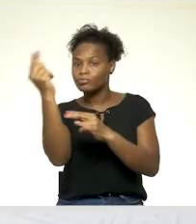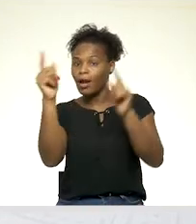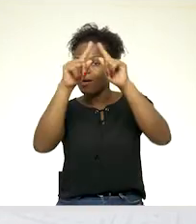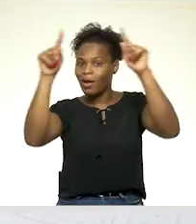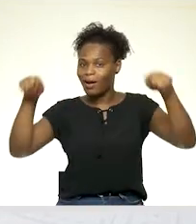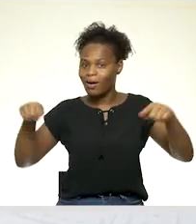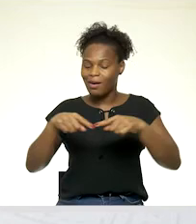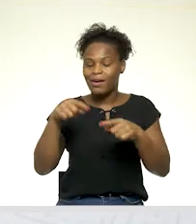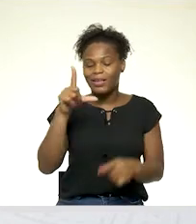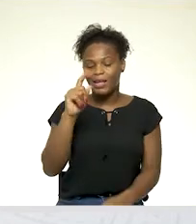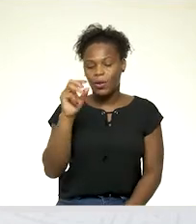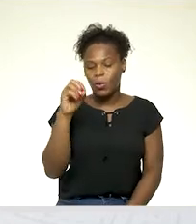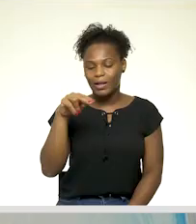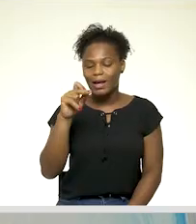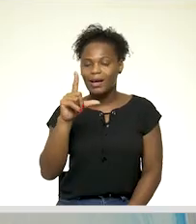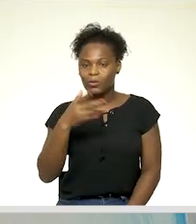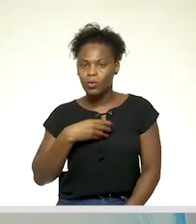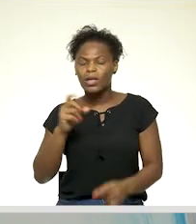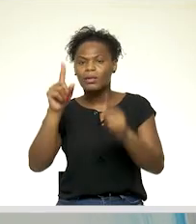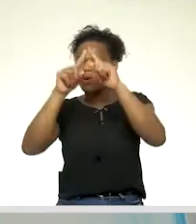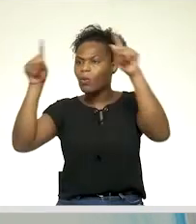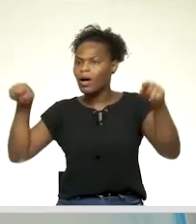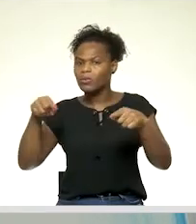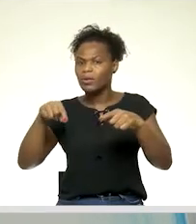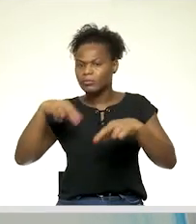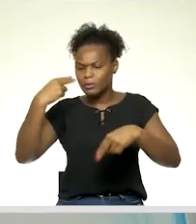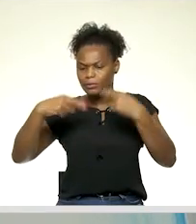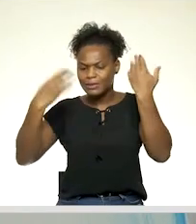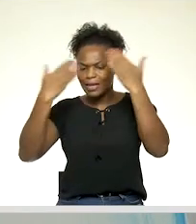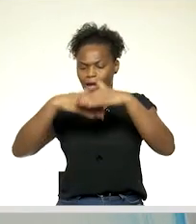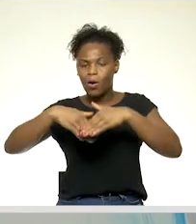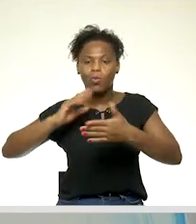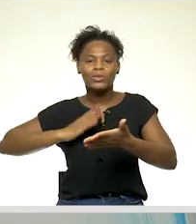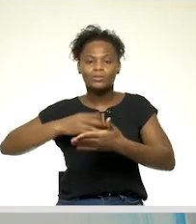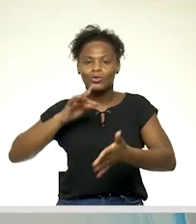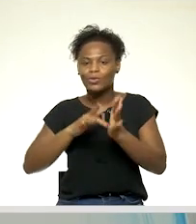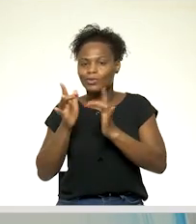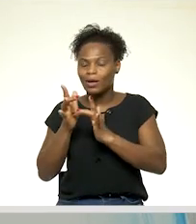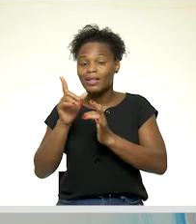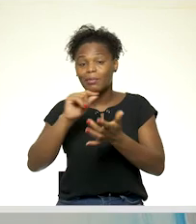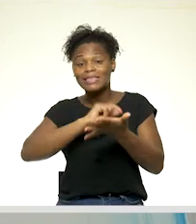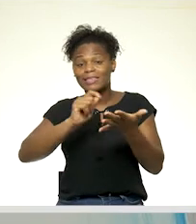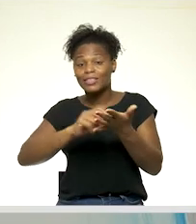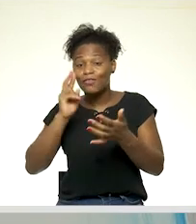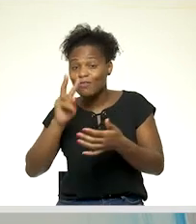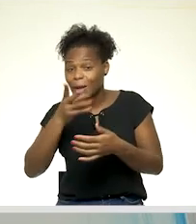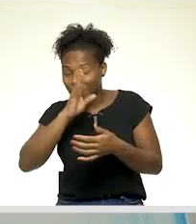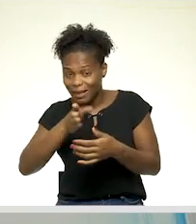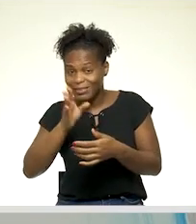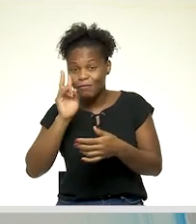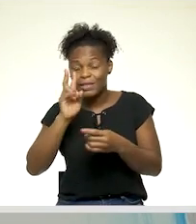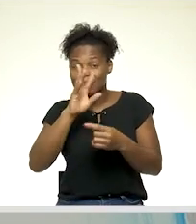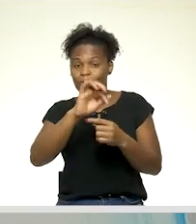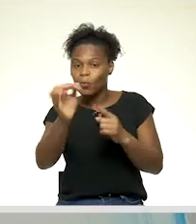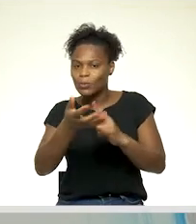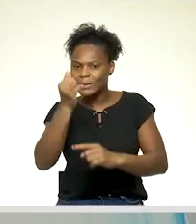a Última Ceia. Vamos agora passar então para exercícios para ver se conseguiram